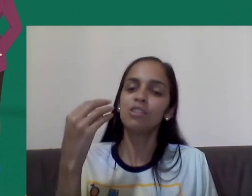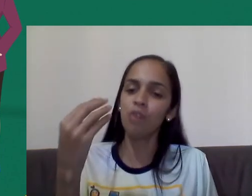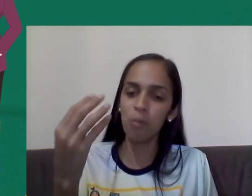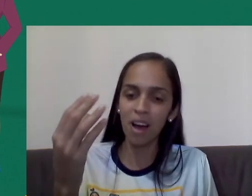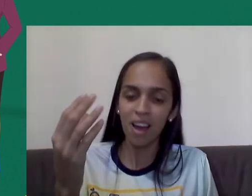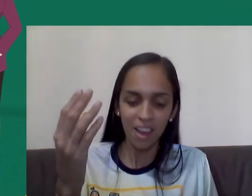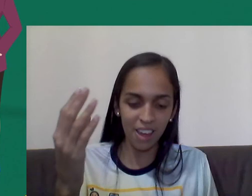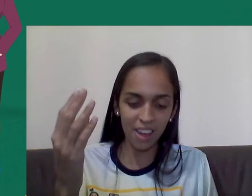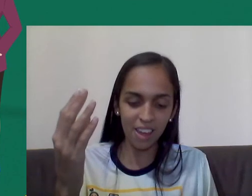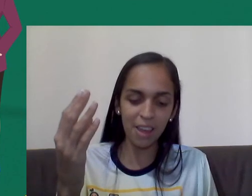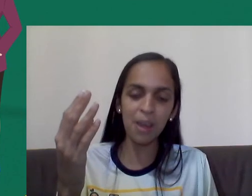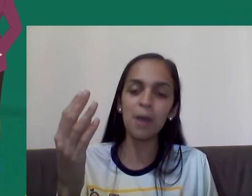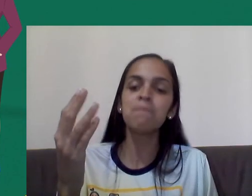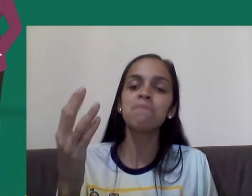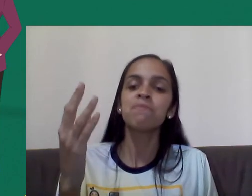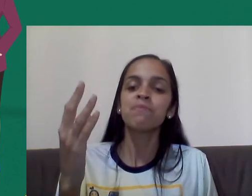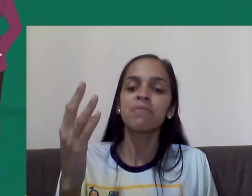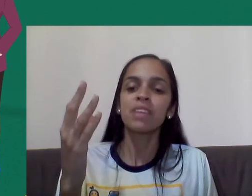de forma